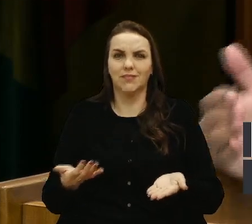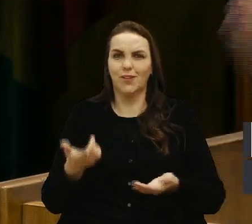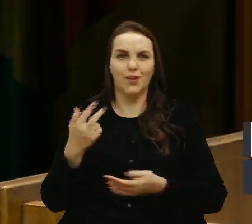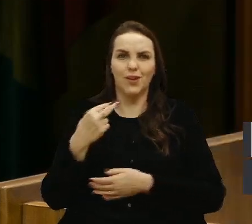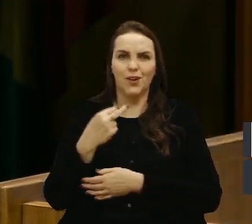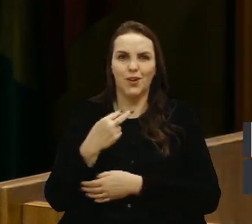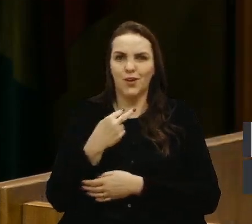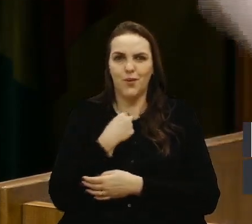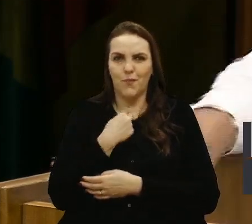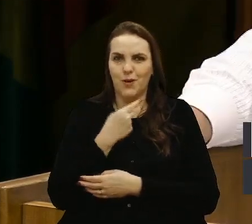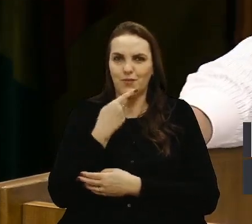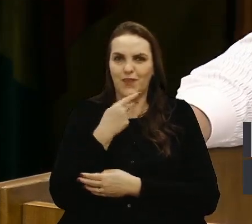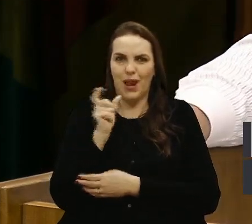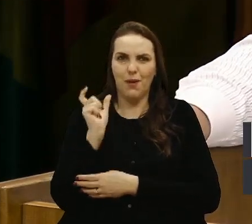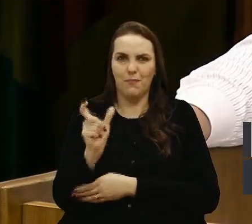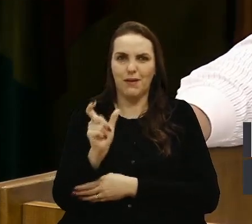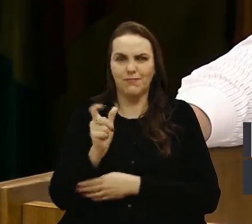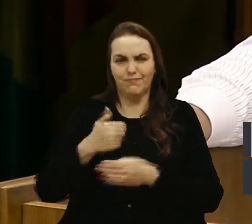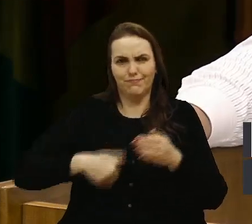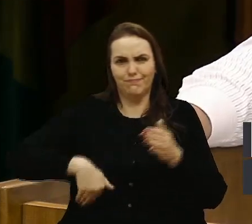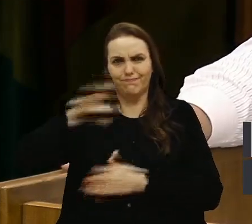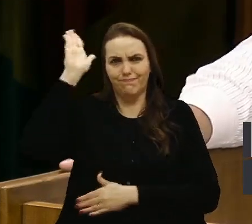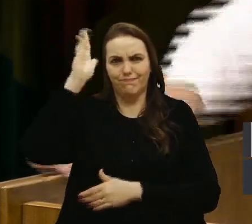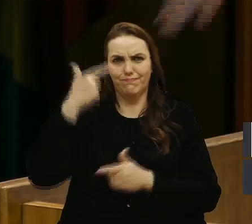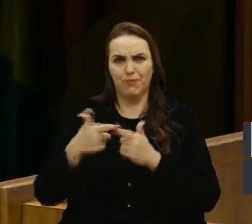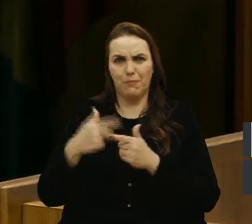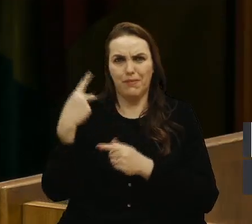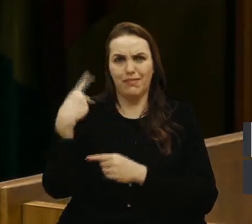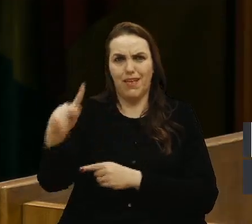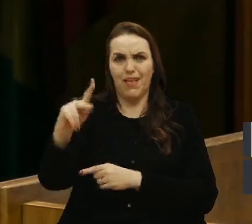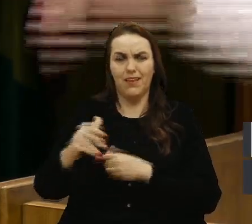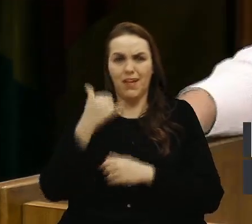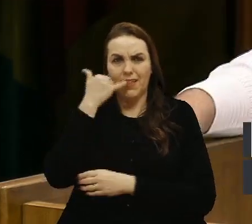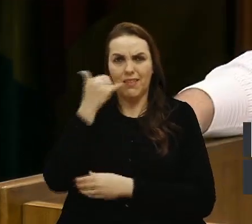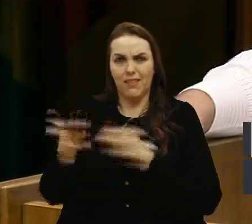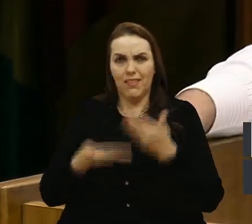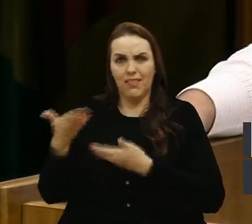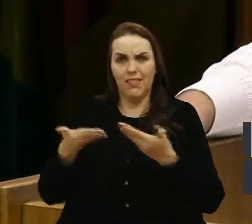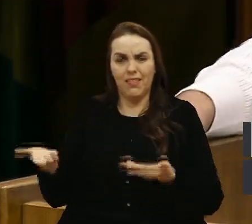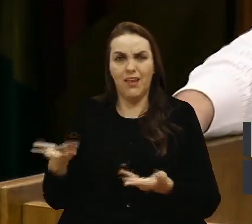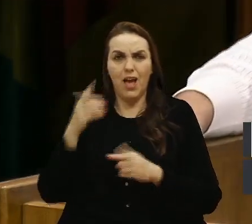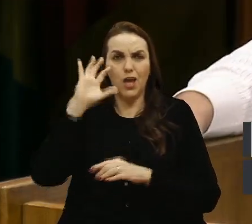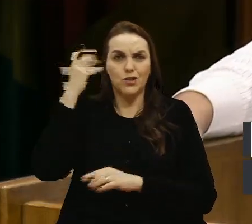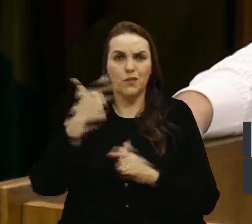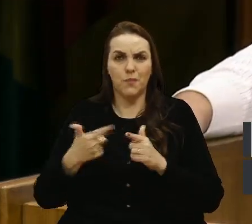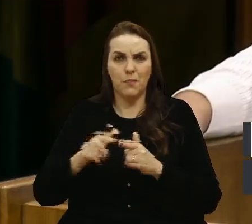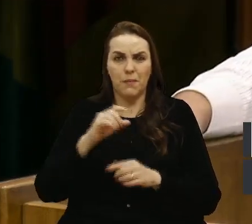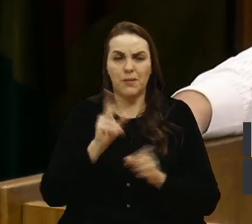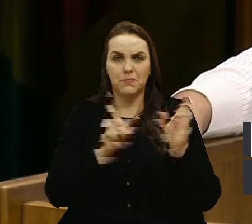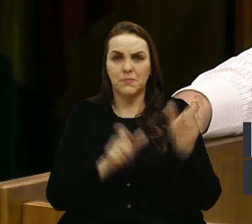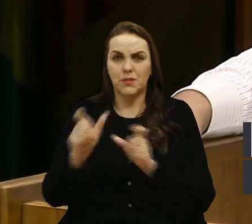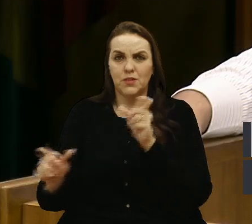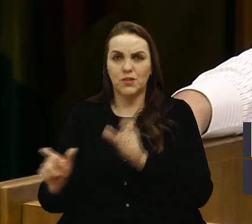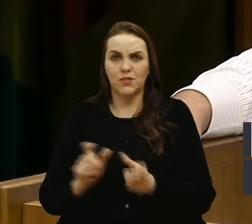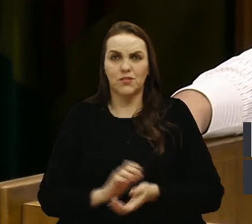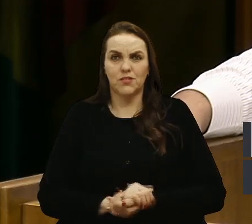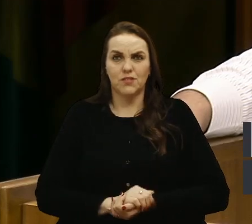gostaria, mas chave-se se o secretário atende telefone, porque não resolve o problema das pessoas, ou resolve.